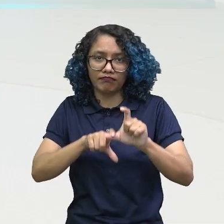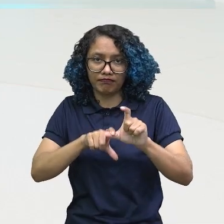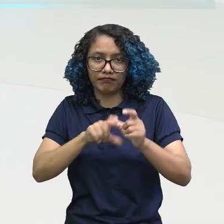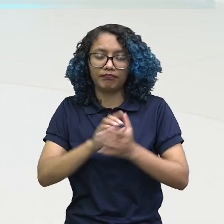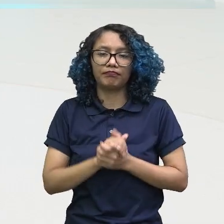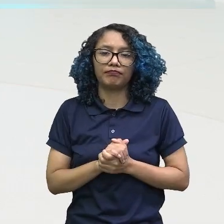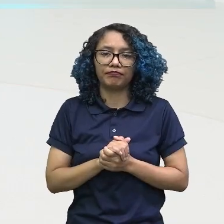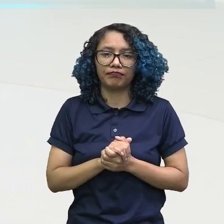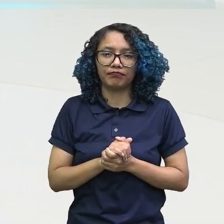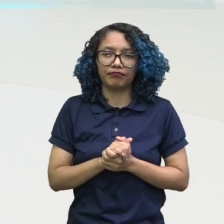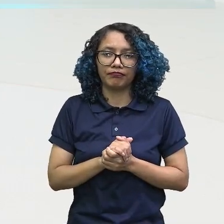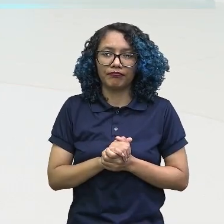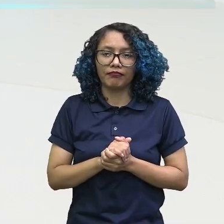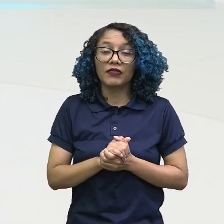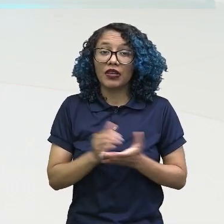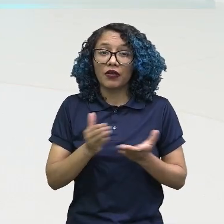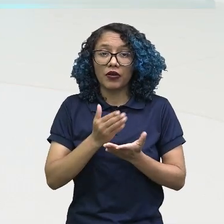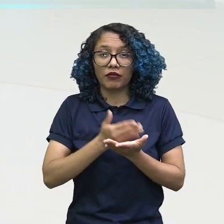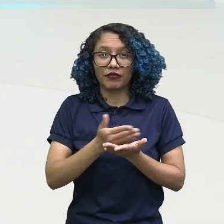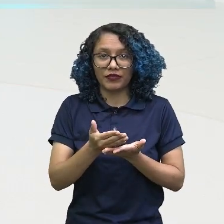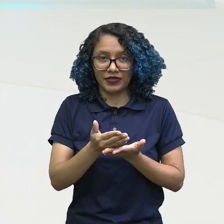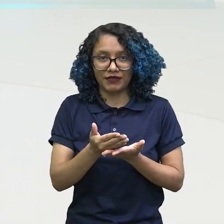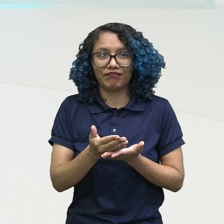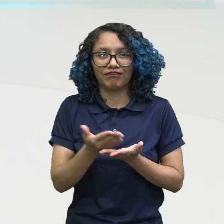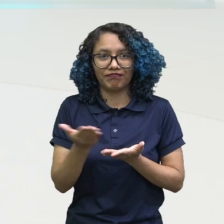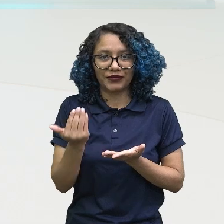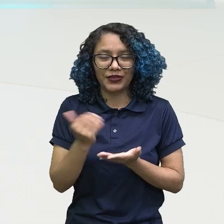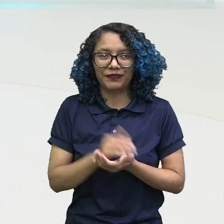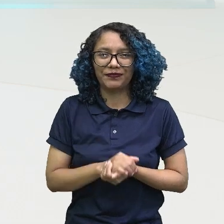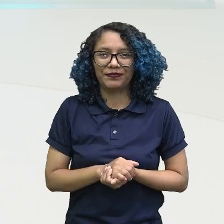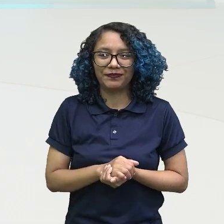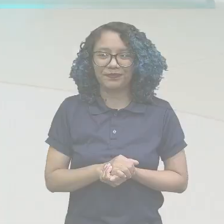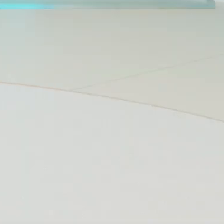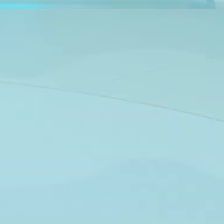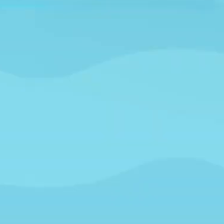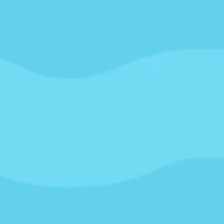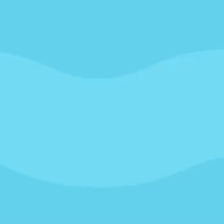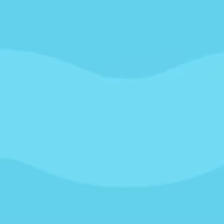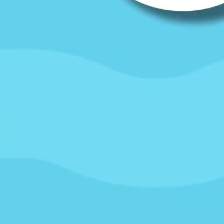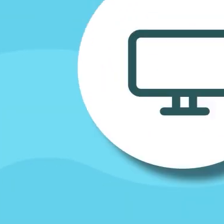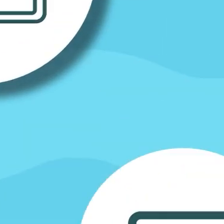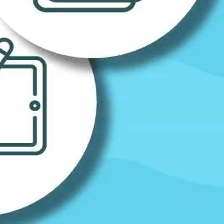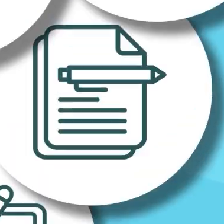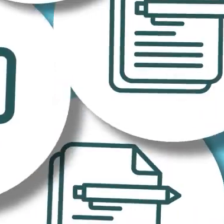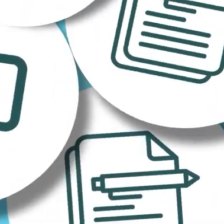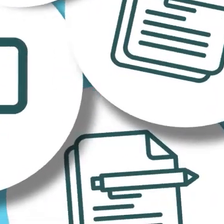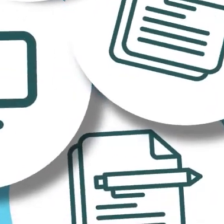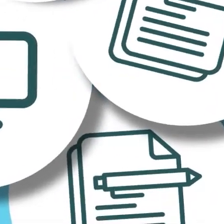subordinação. Muito bem, então, essa é a nossa aula. Vamos lá.